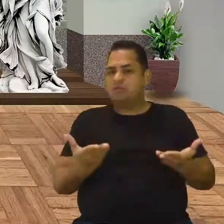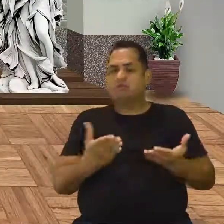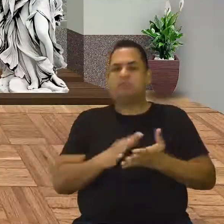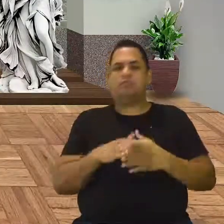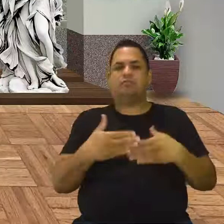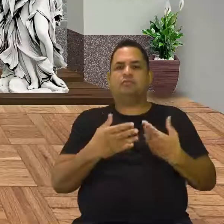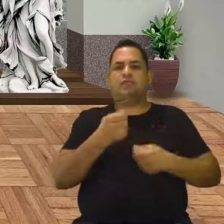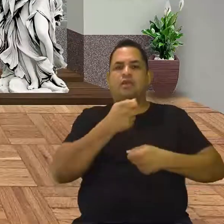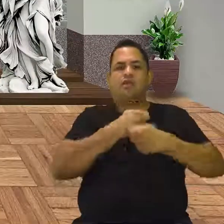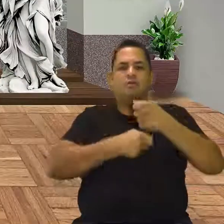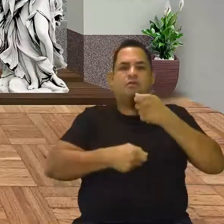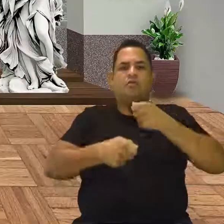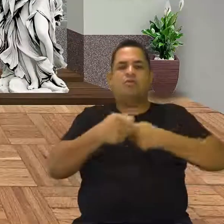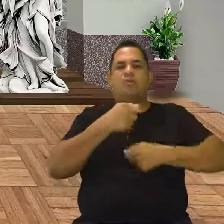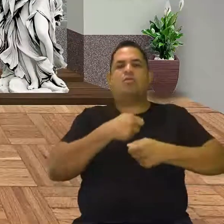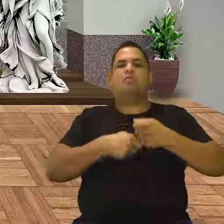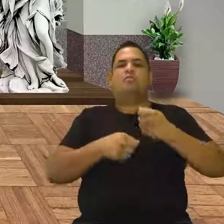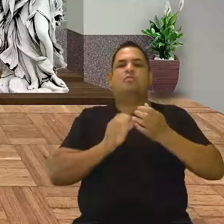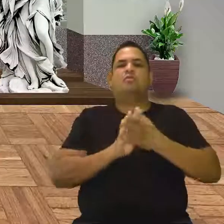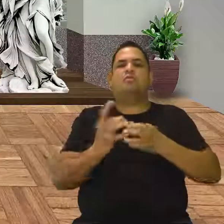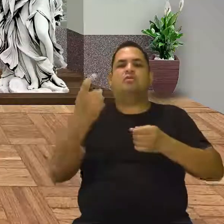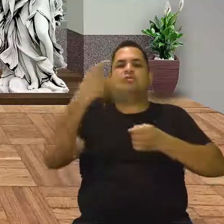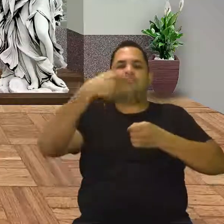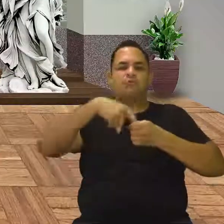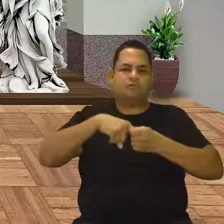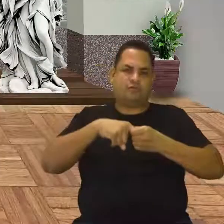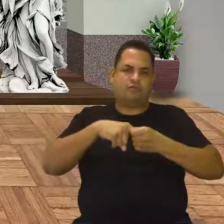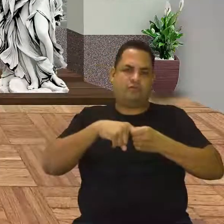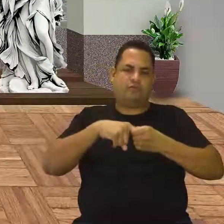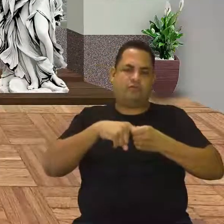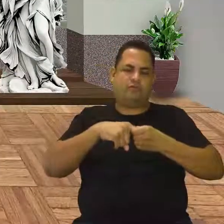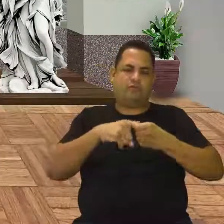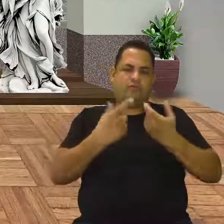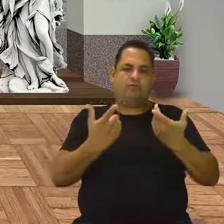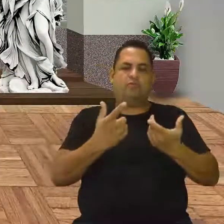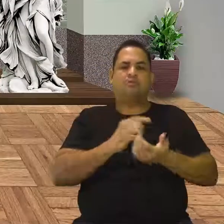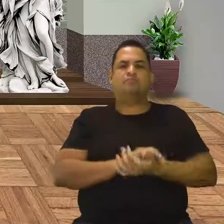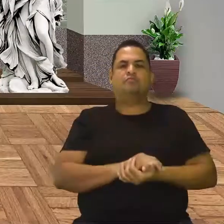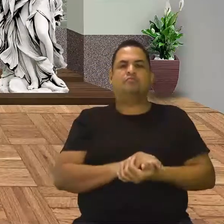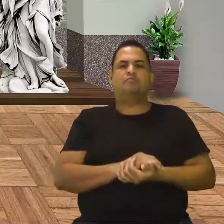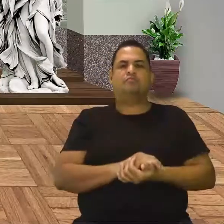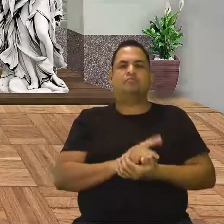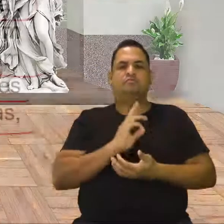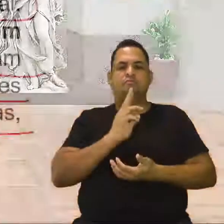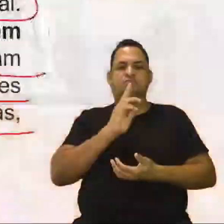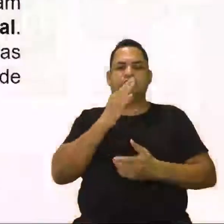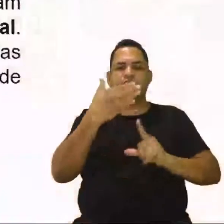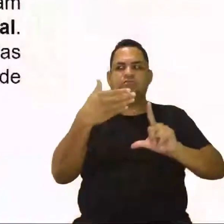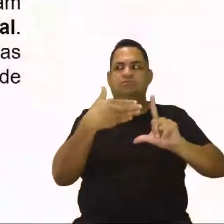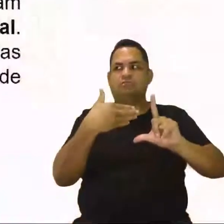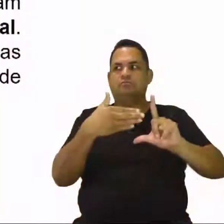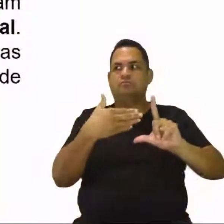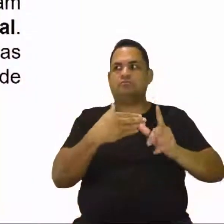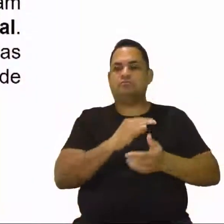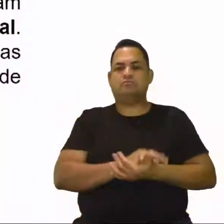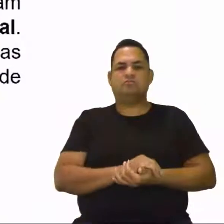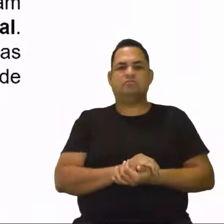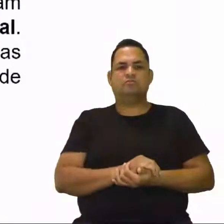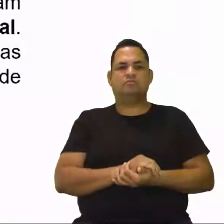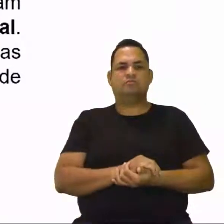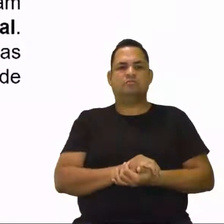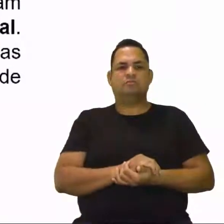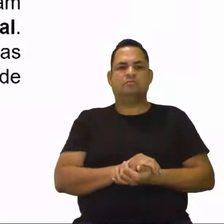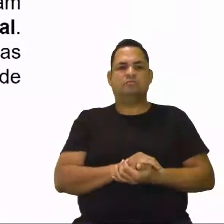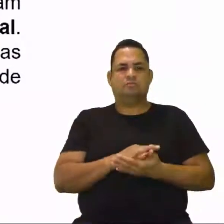que a economia voltou a respirar. Tá certo? Continua no quadro, vamos lá. Nisso,